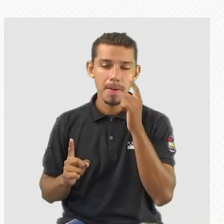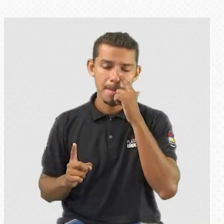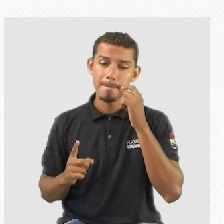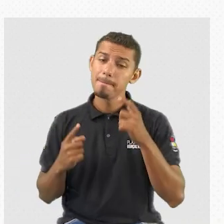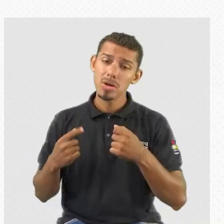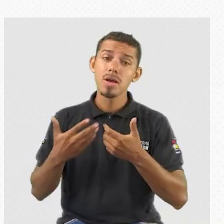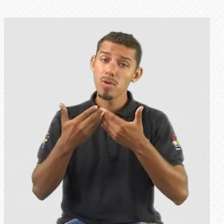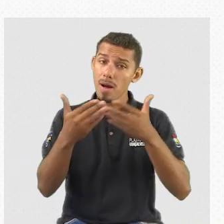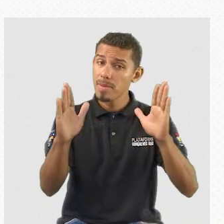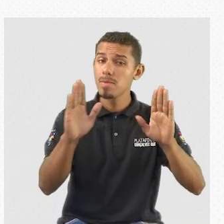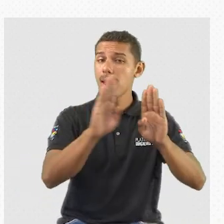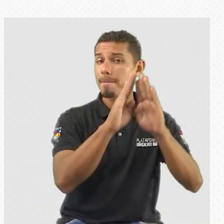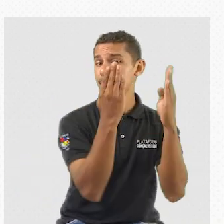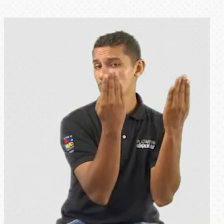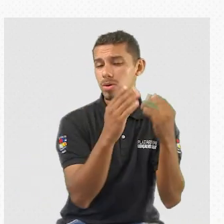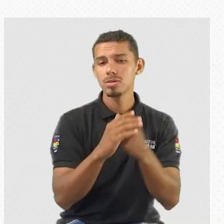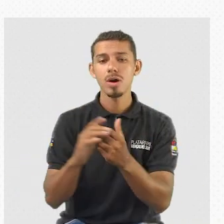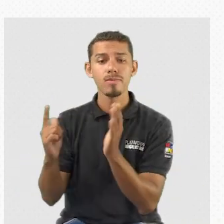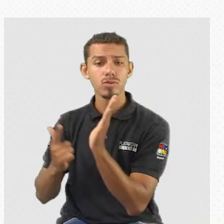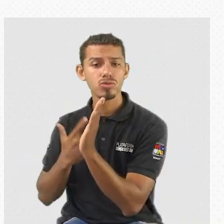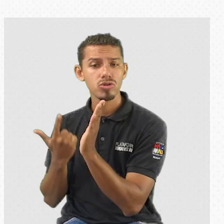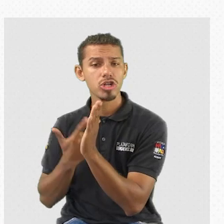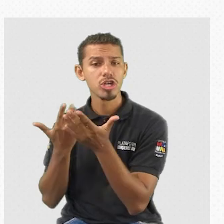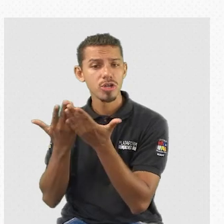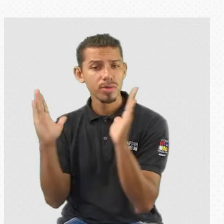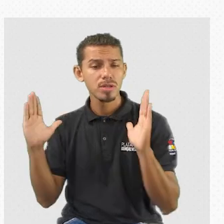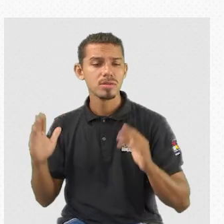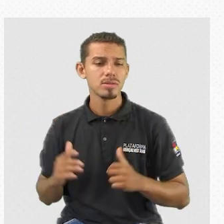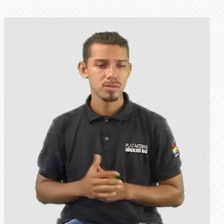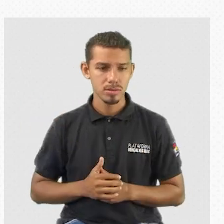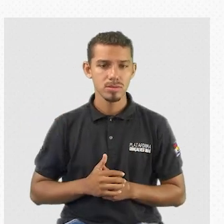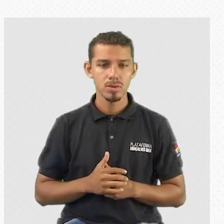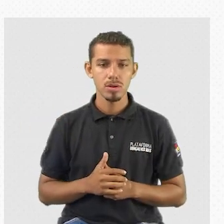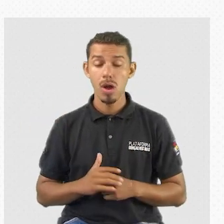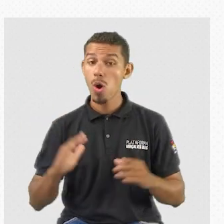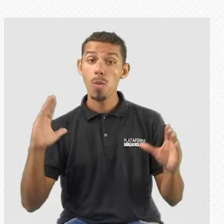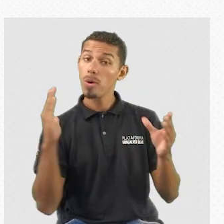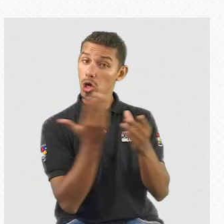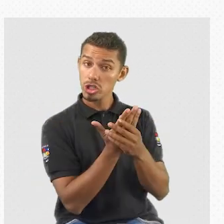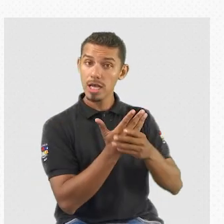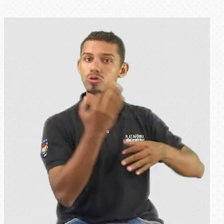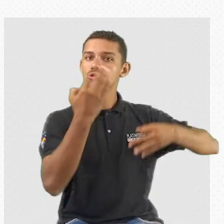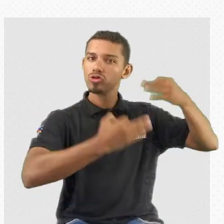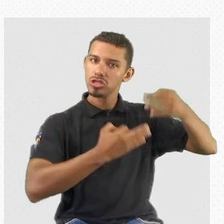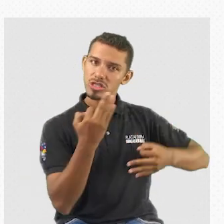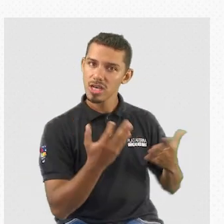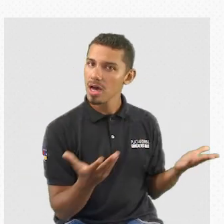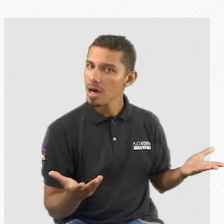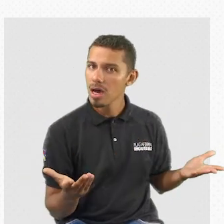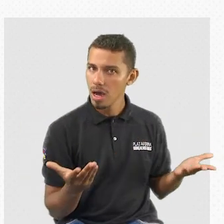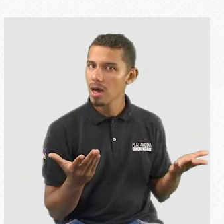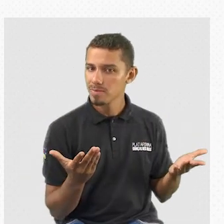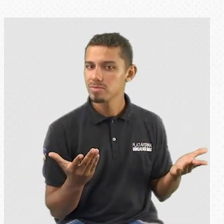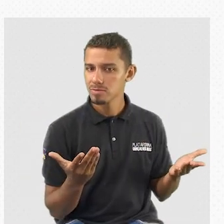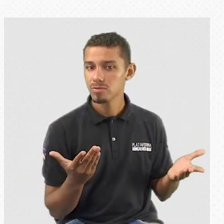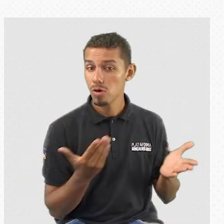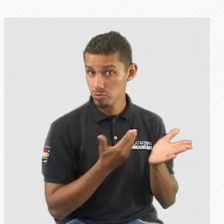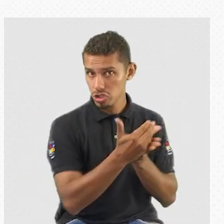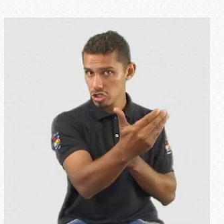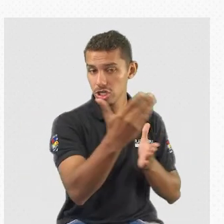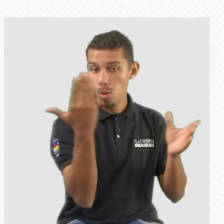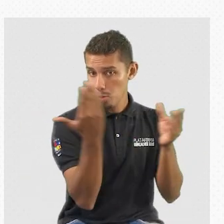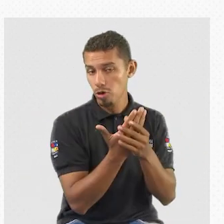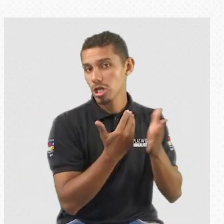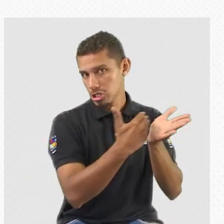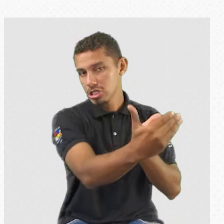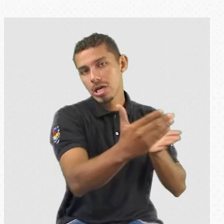Porque eu posso abrir uma porta, eu posso abrir um livro, eu posso abrir um processo judicial. Então, o sentido da palavra não é uma